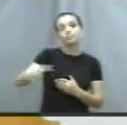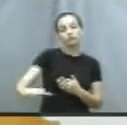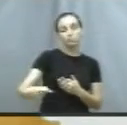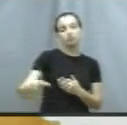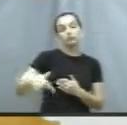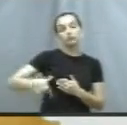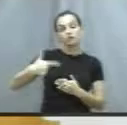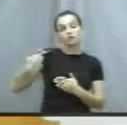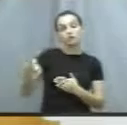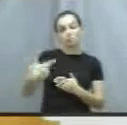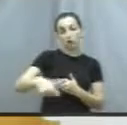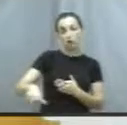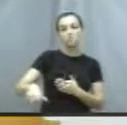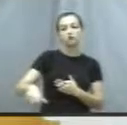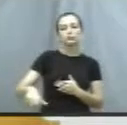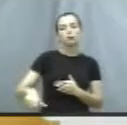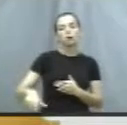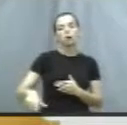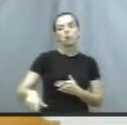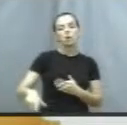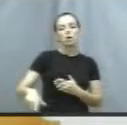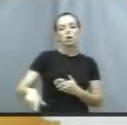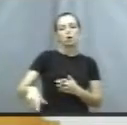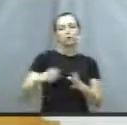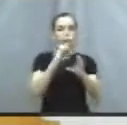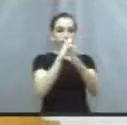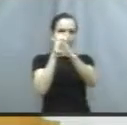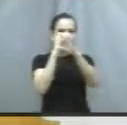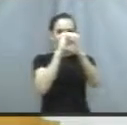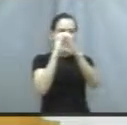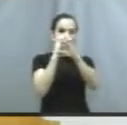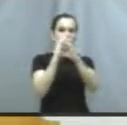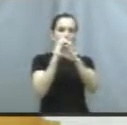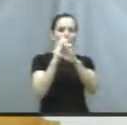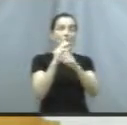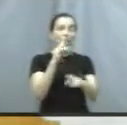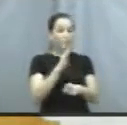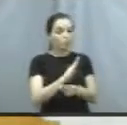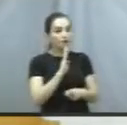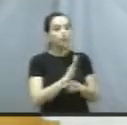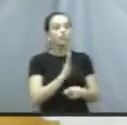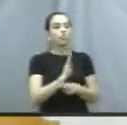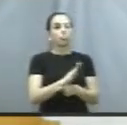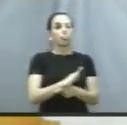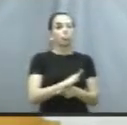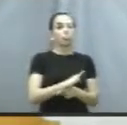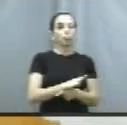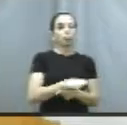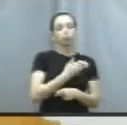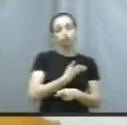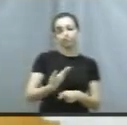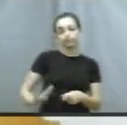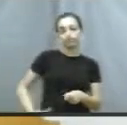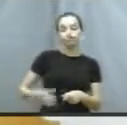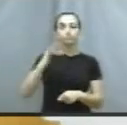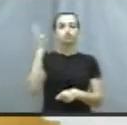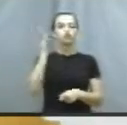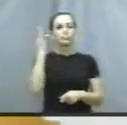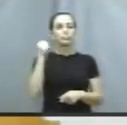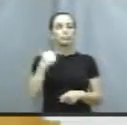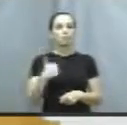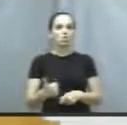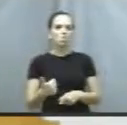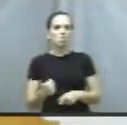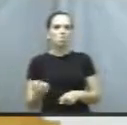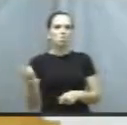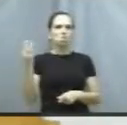na prevenção são as câmeras de monitoramento. Quando o município faz um convênio com o governo federal de quase R$1 milhão para